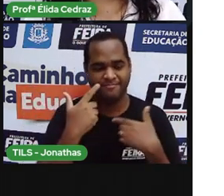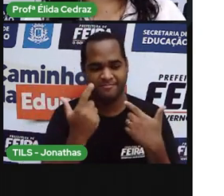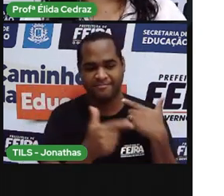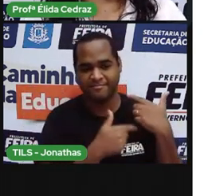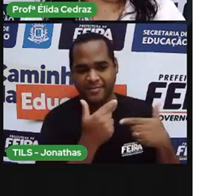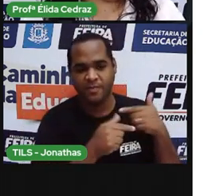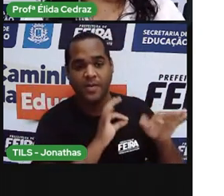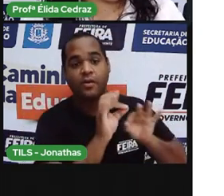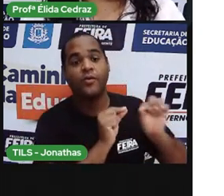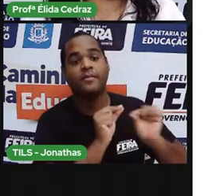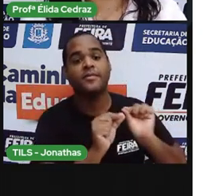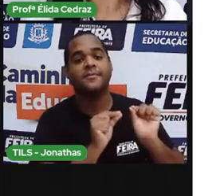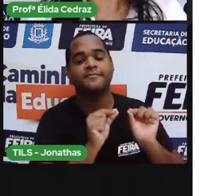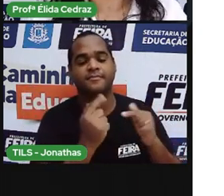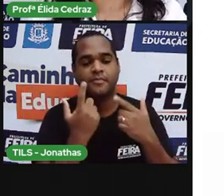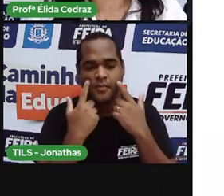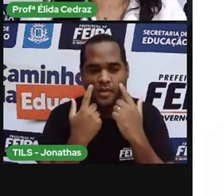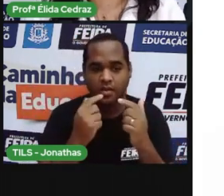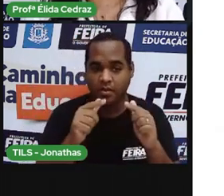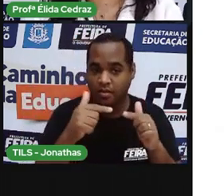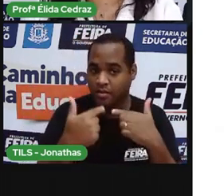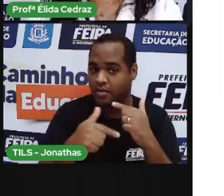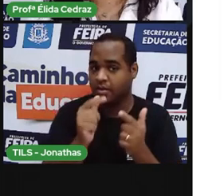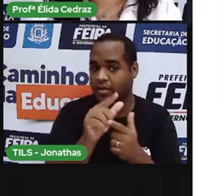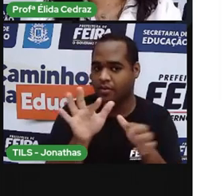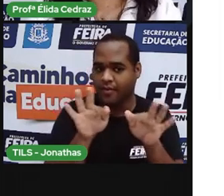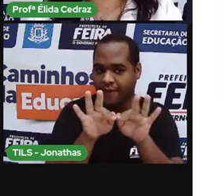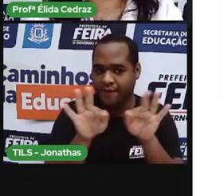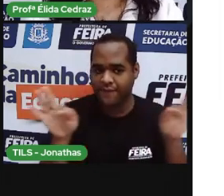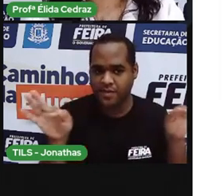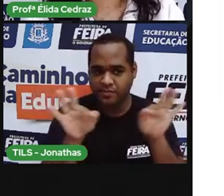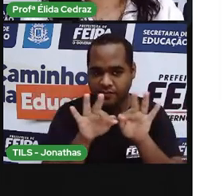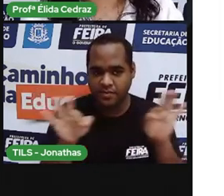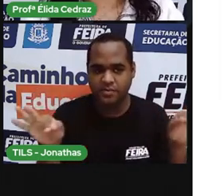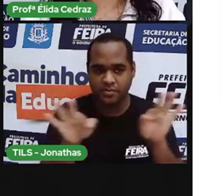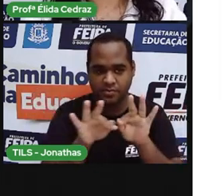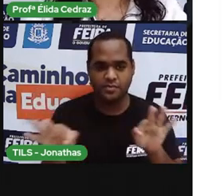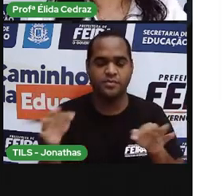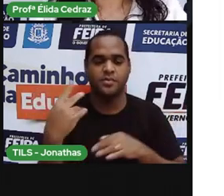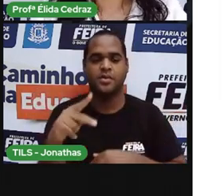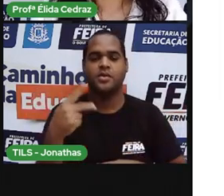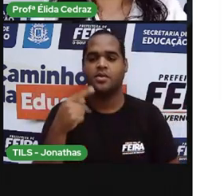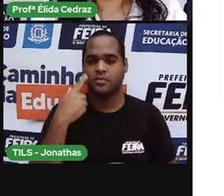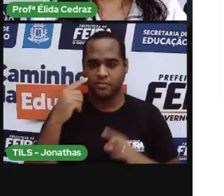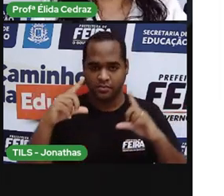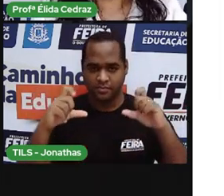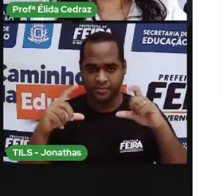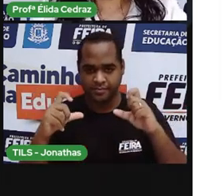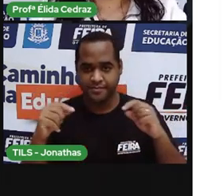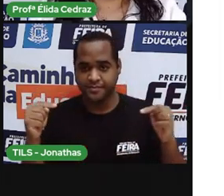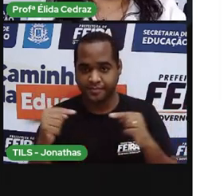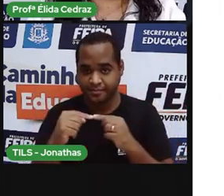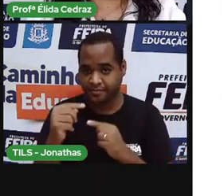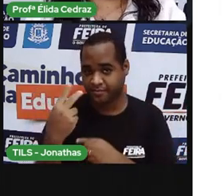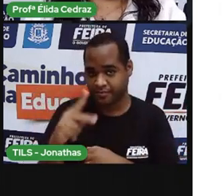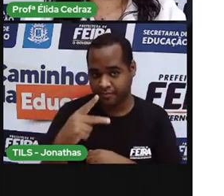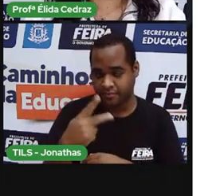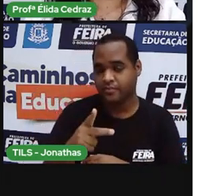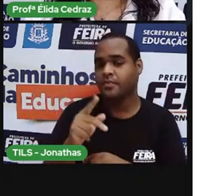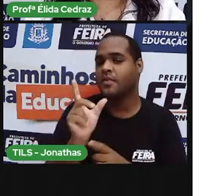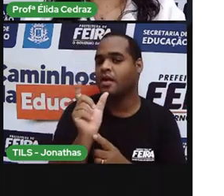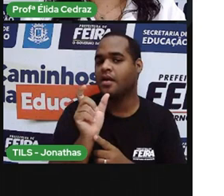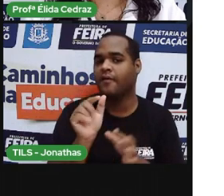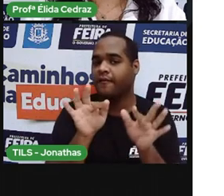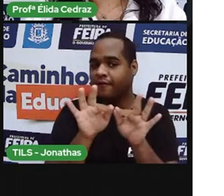palavras dentro de uma frase. A Pró trouxe essa imagem, tá bom? E a frase está ao